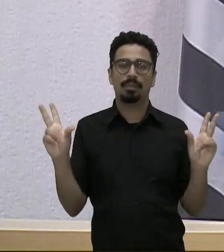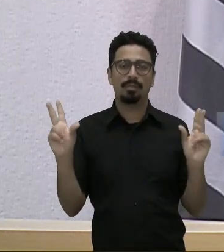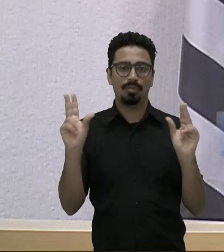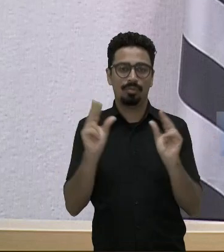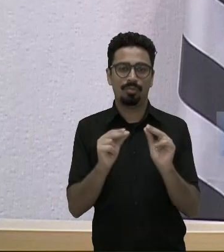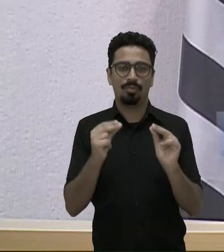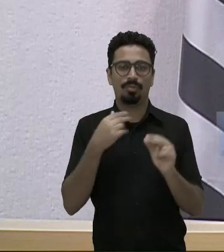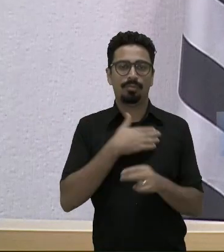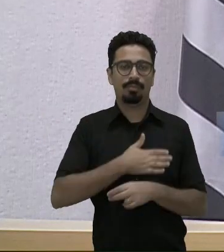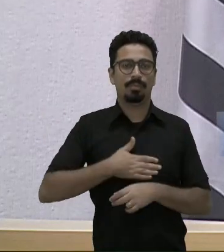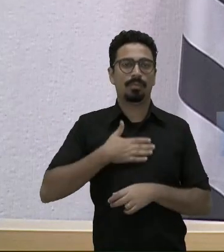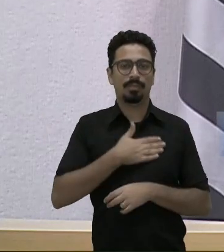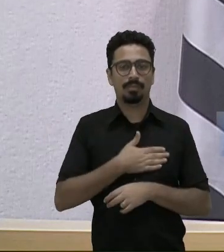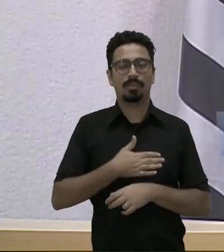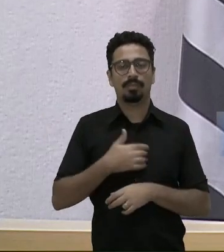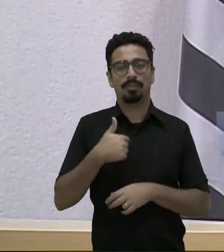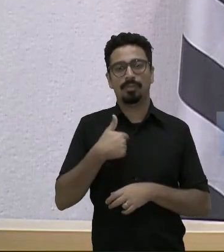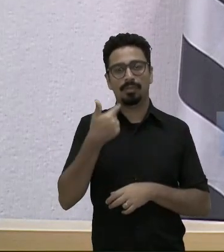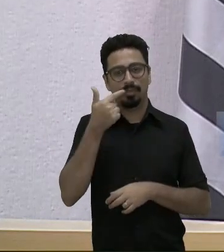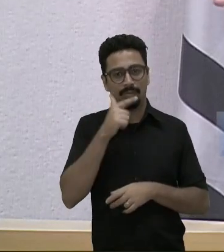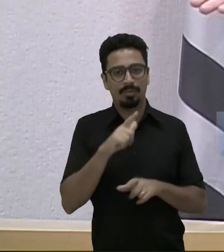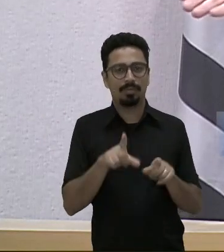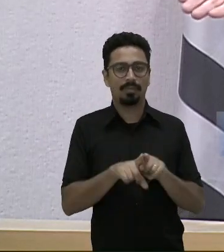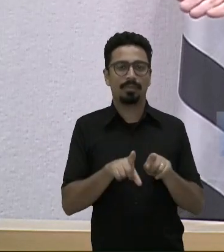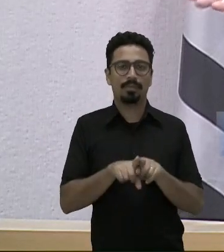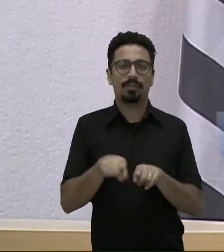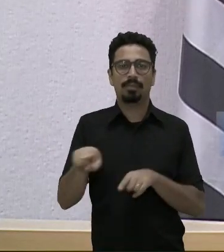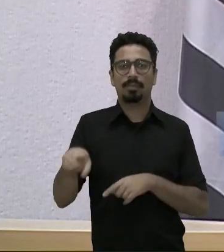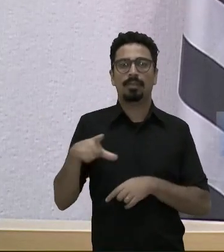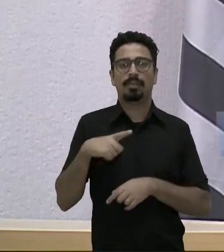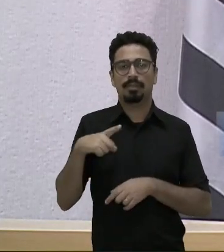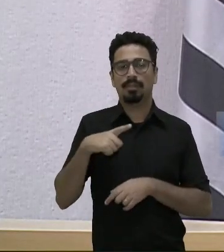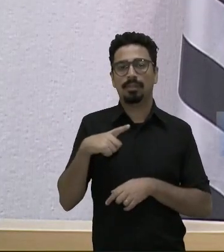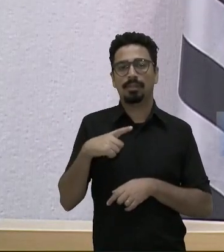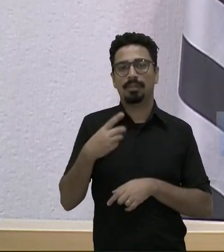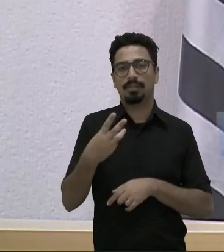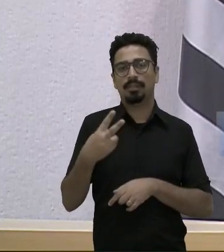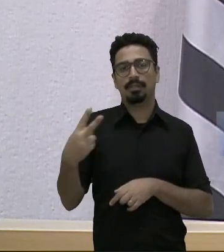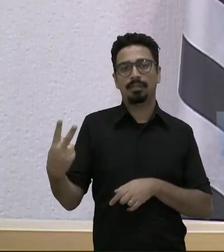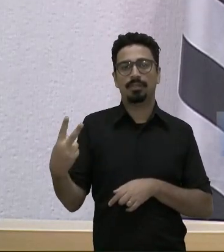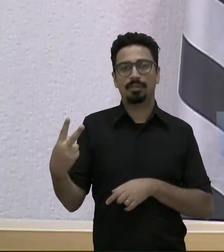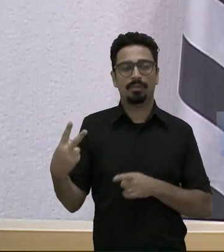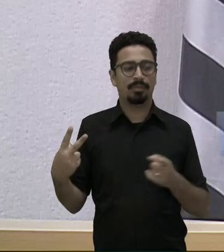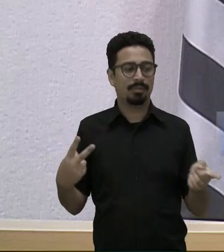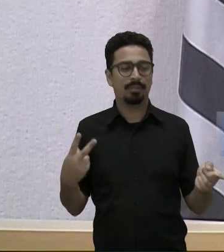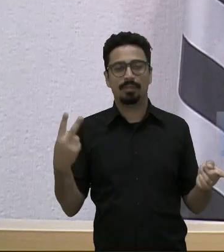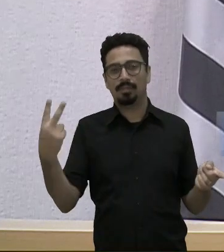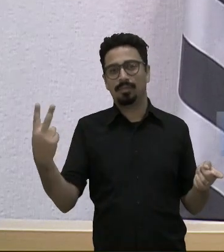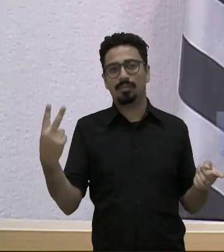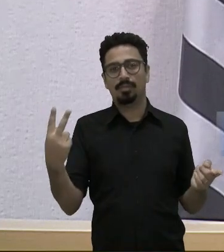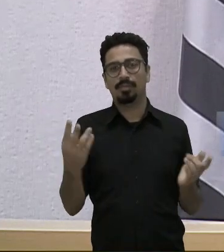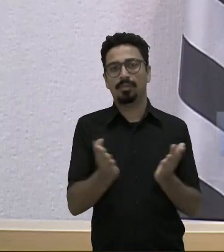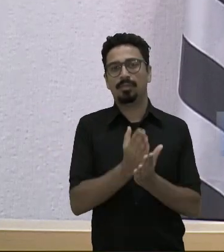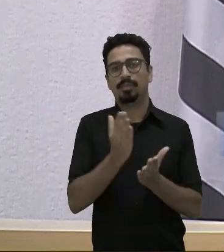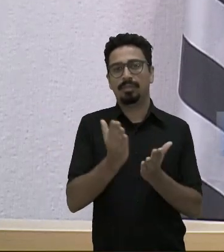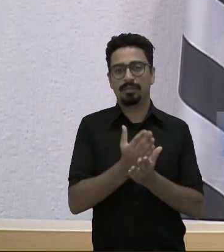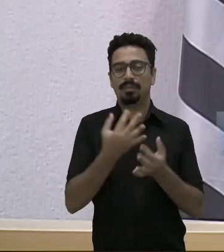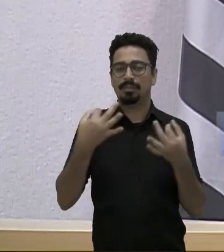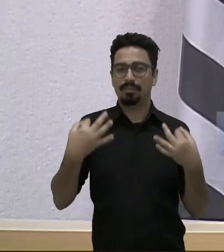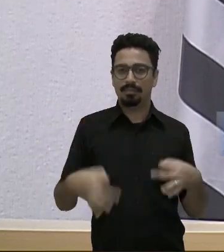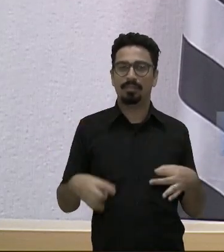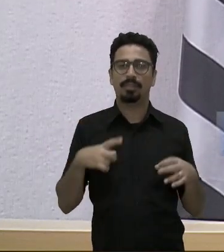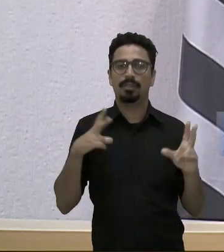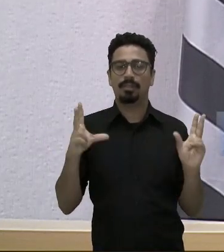que daí eu consigo, não só, porque o dele tem 32 páginas e o dela tem 2, poxa vida, não é legal. Então, traz